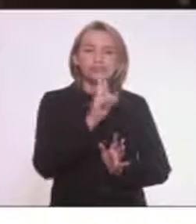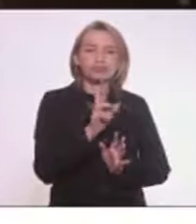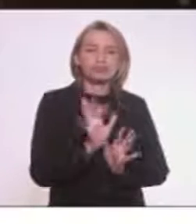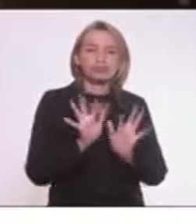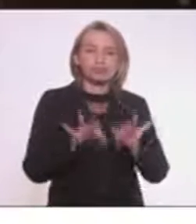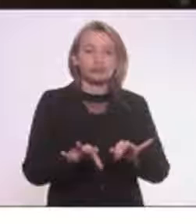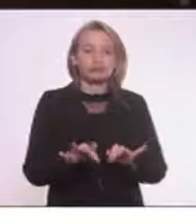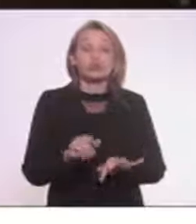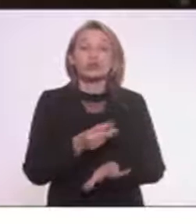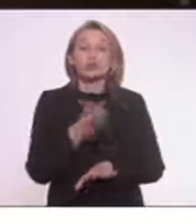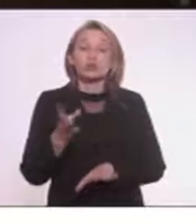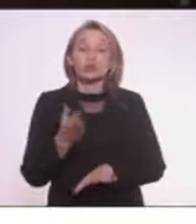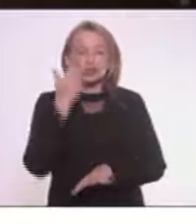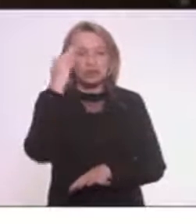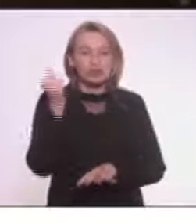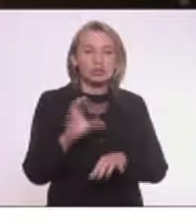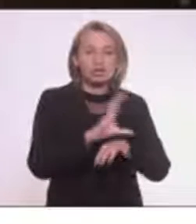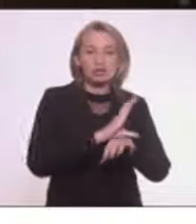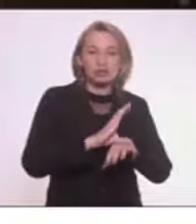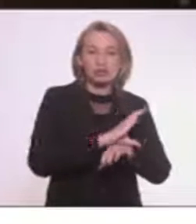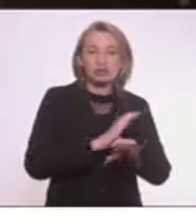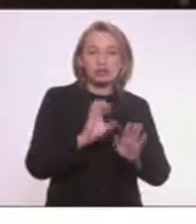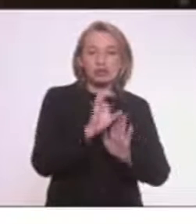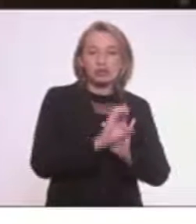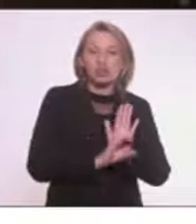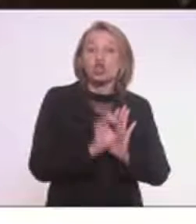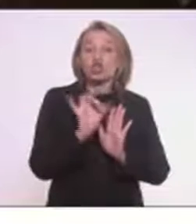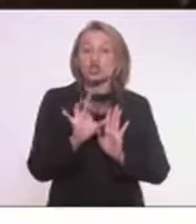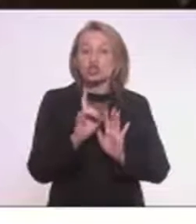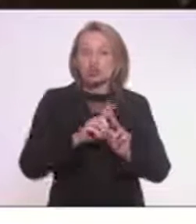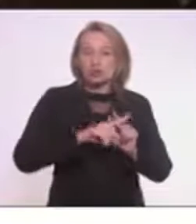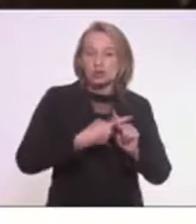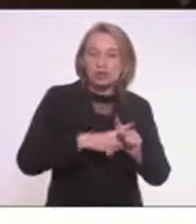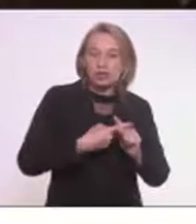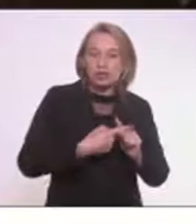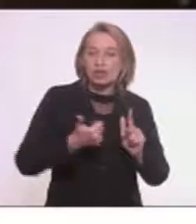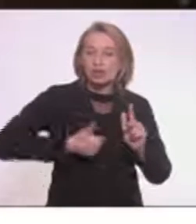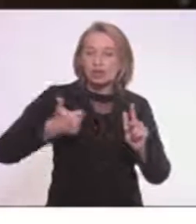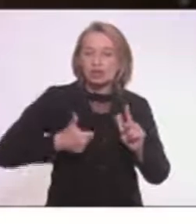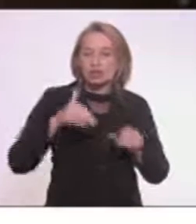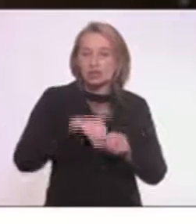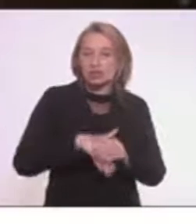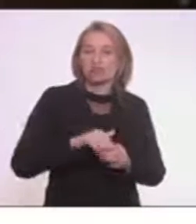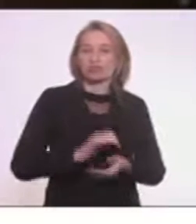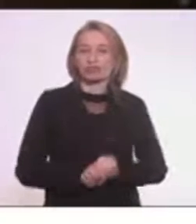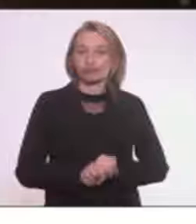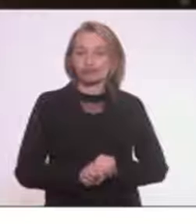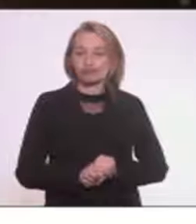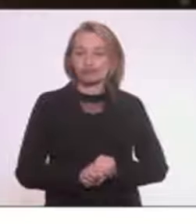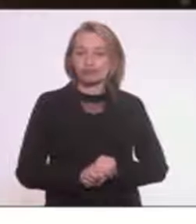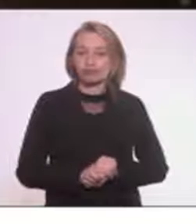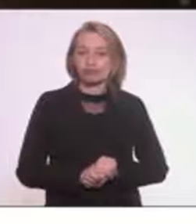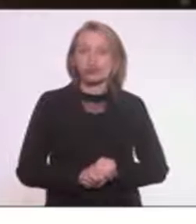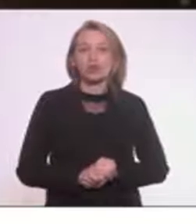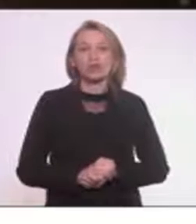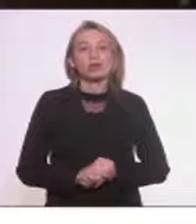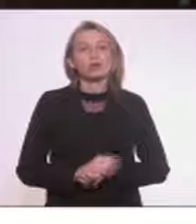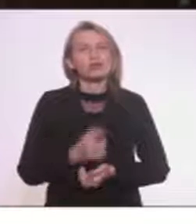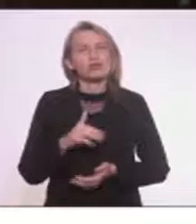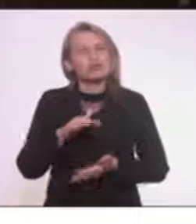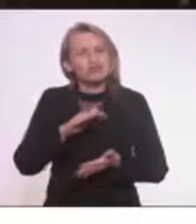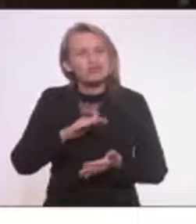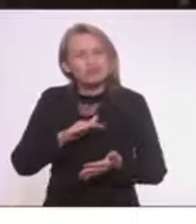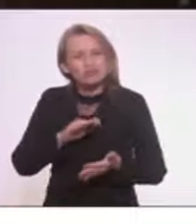Quando sabemos que emendas constitucionais só podem ser alteradas na primeira votação. A gente derrubar